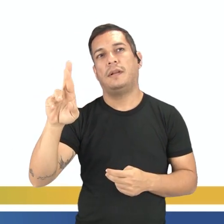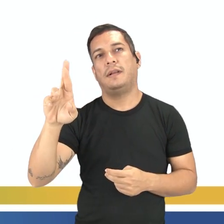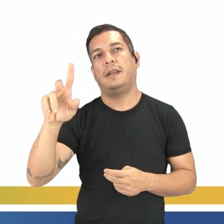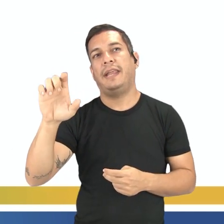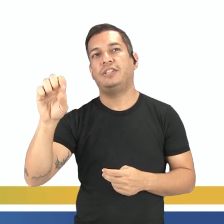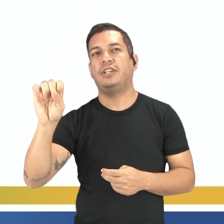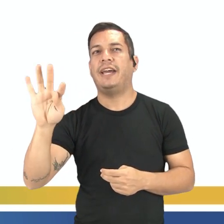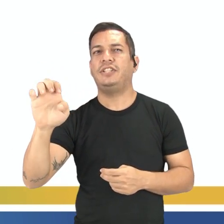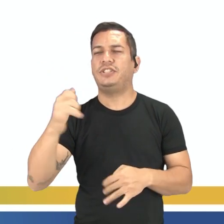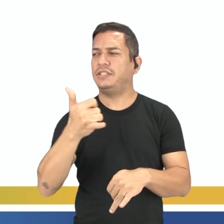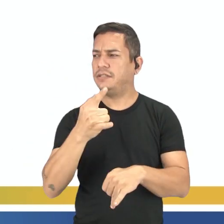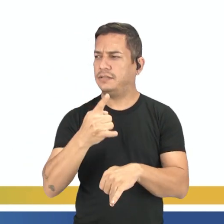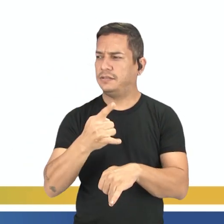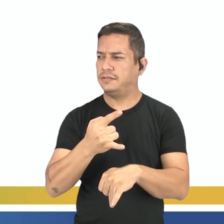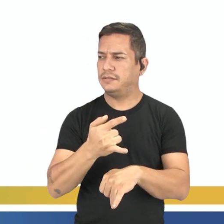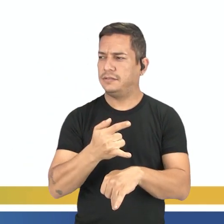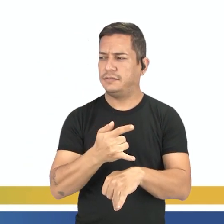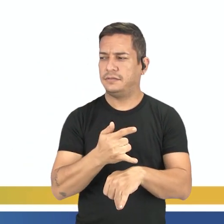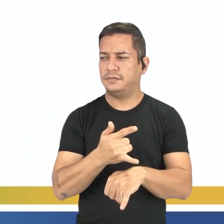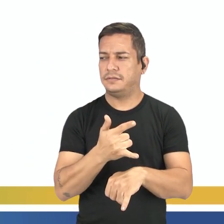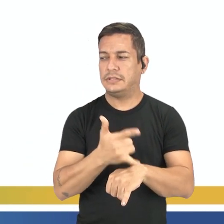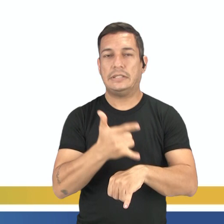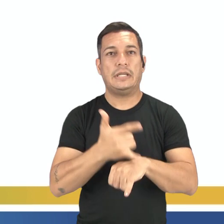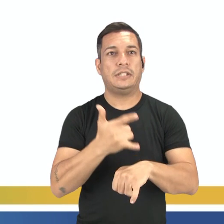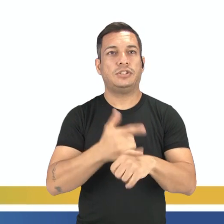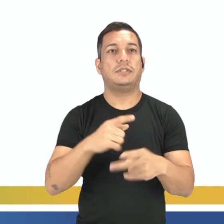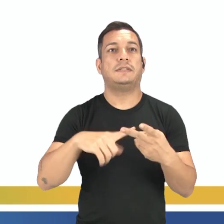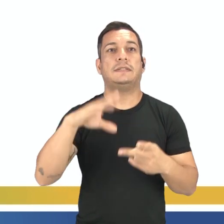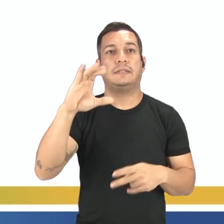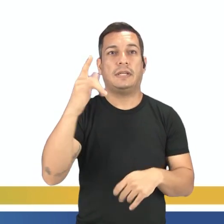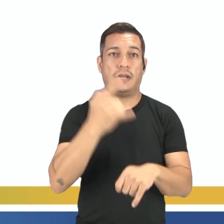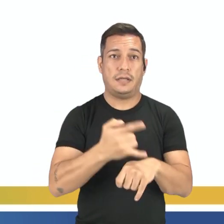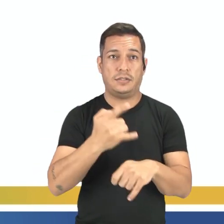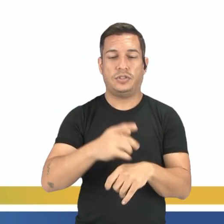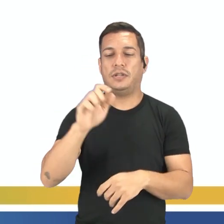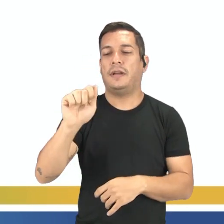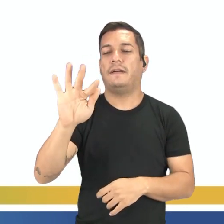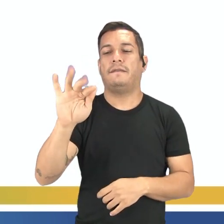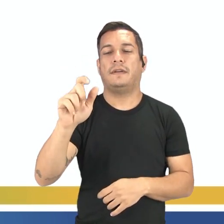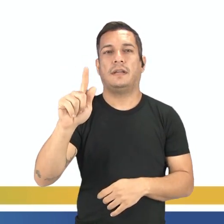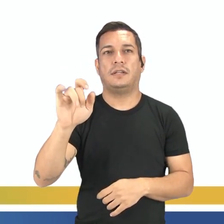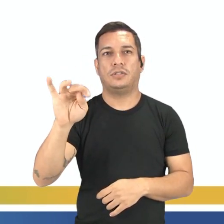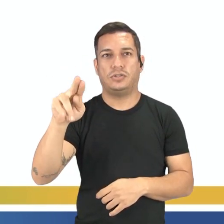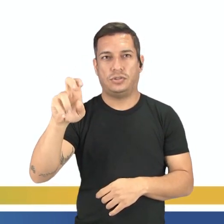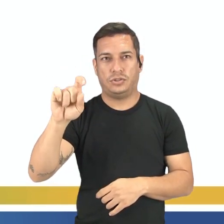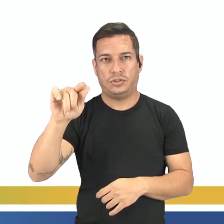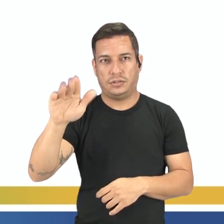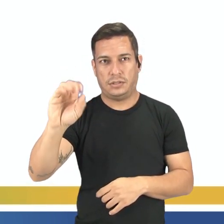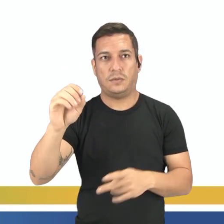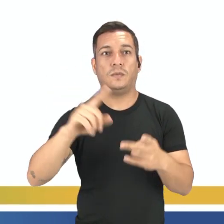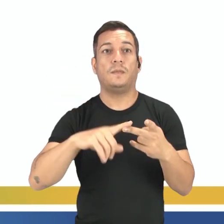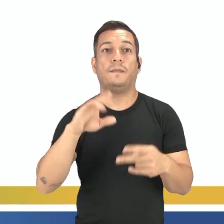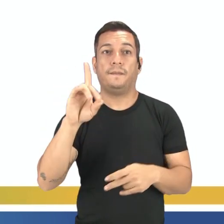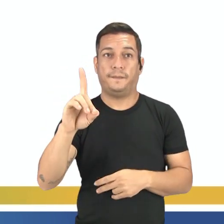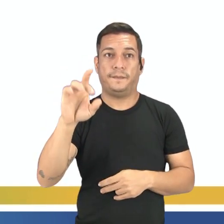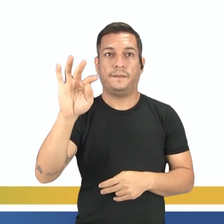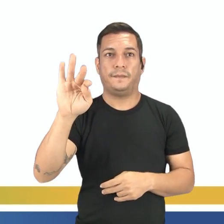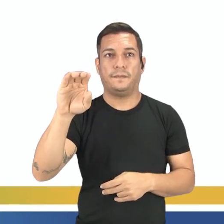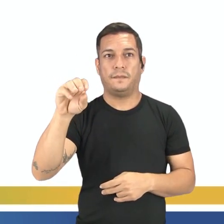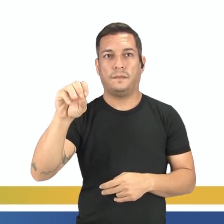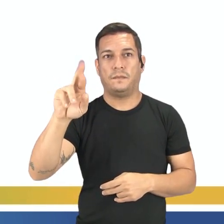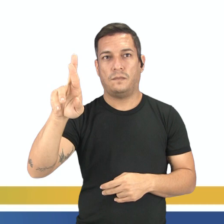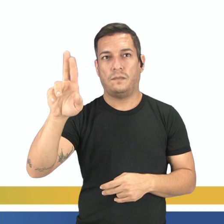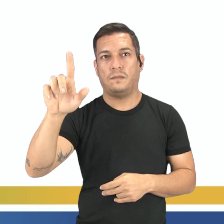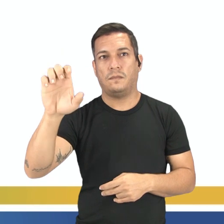Haiti. Letra C, Haiti e Afeganistão. Letra D, Timor-Leste e